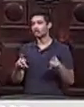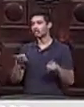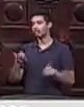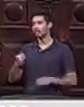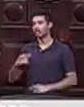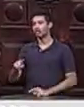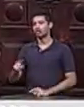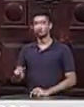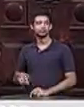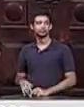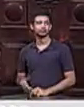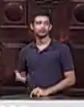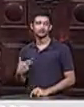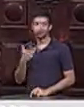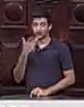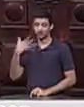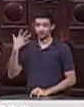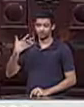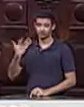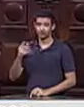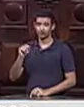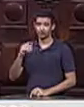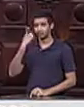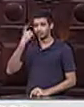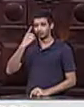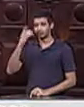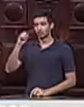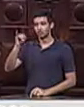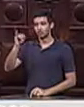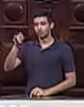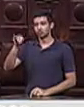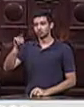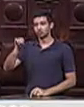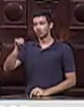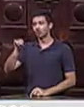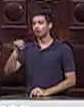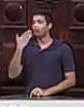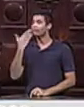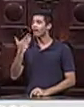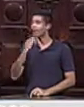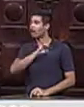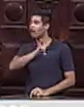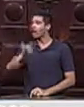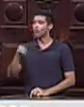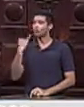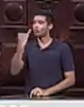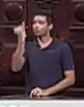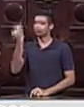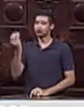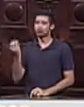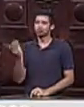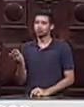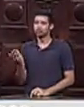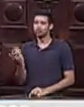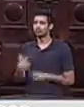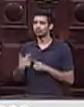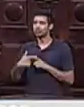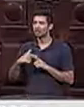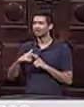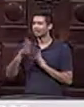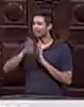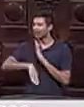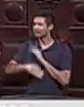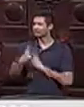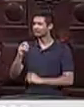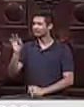Zeidan, é justamente, deputado Osório, pelo contrassenso dos valores. O que vale mais? Reduzir 30% do